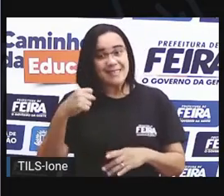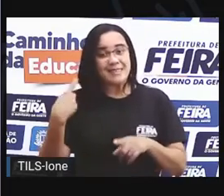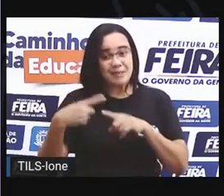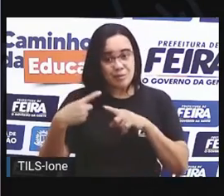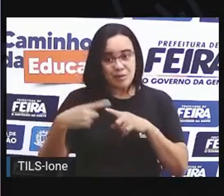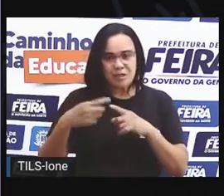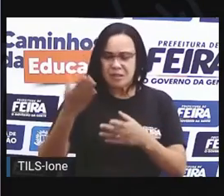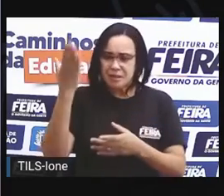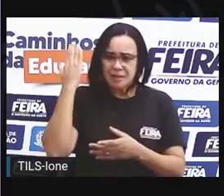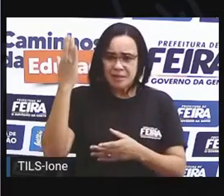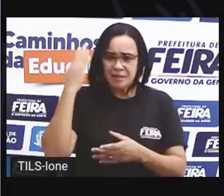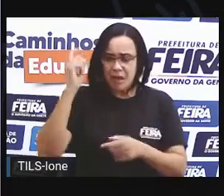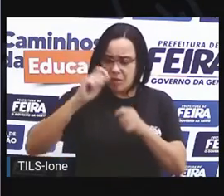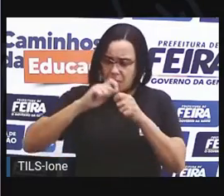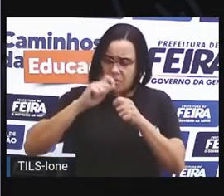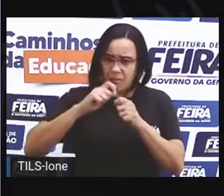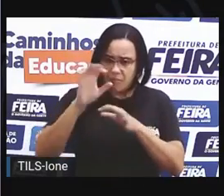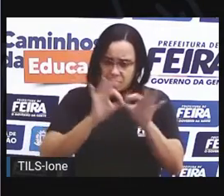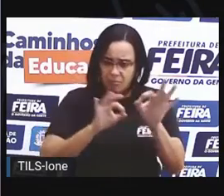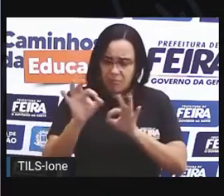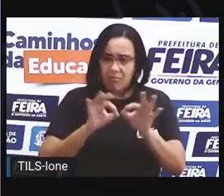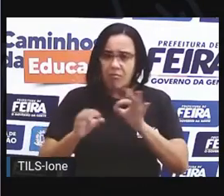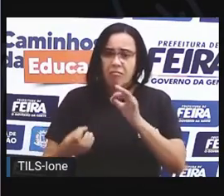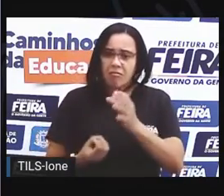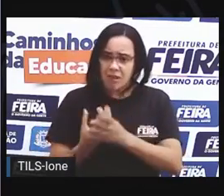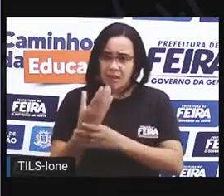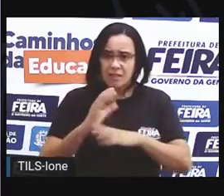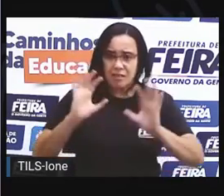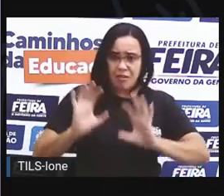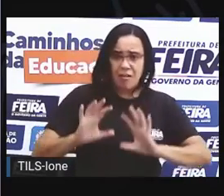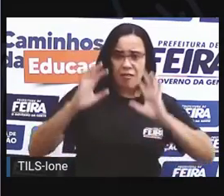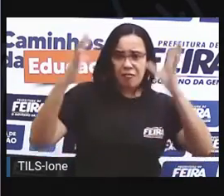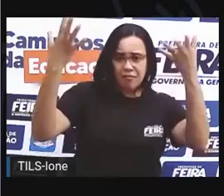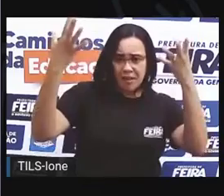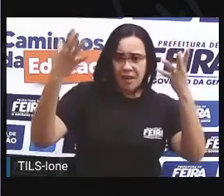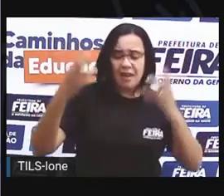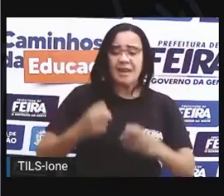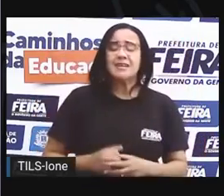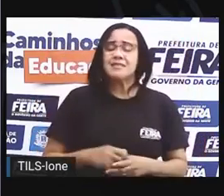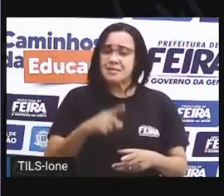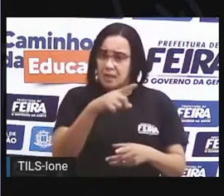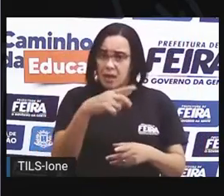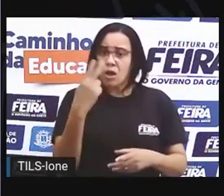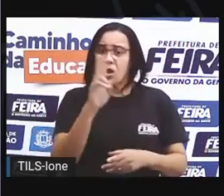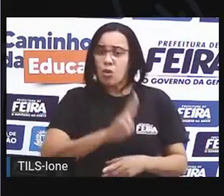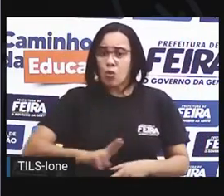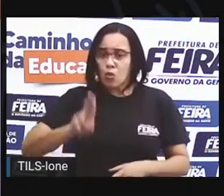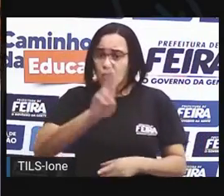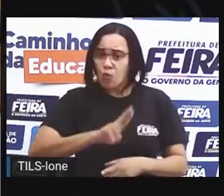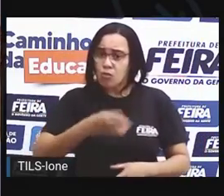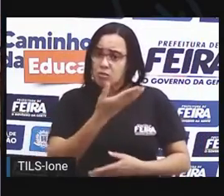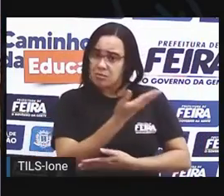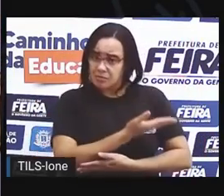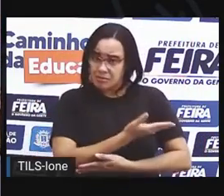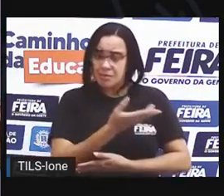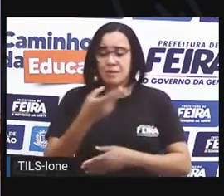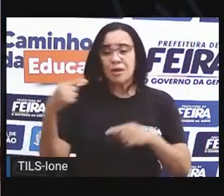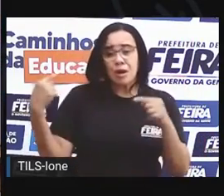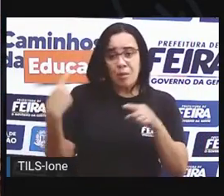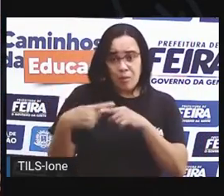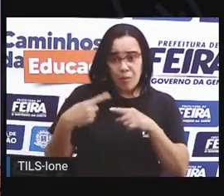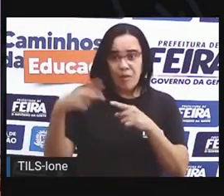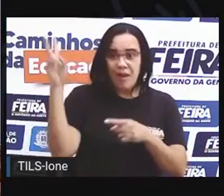faziam rituais, cerimônias, festas, e utilizavam esses instrumentos que lembram a natureza.